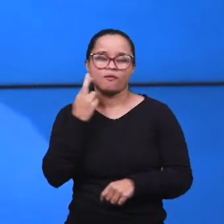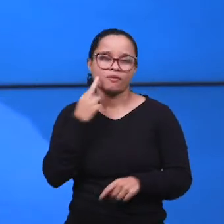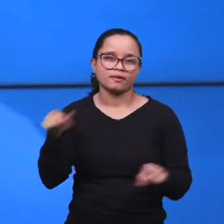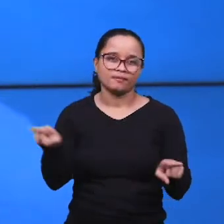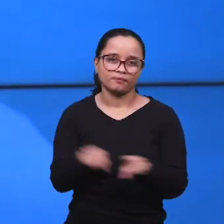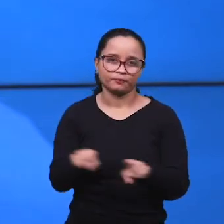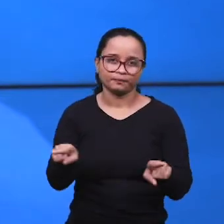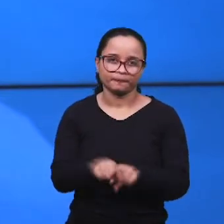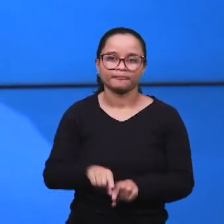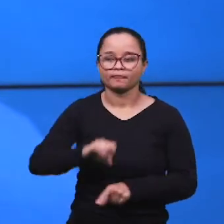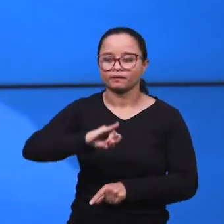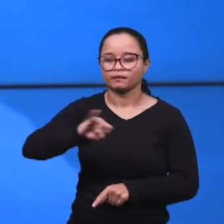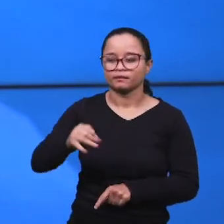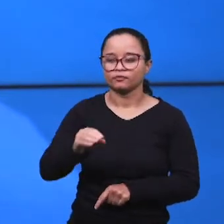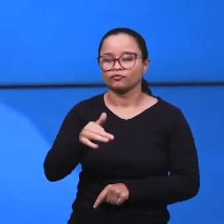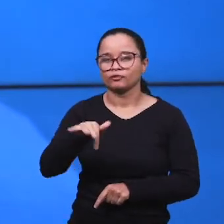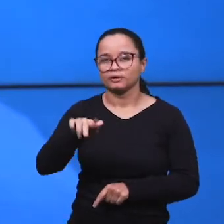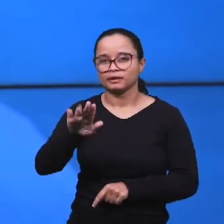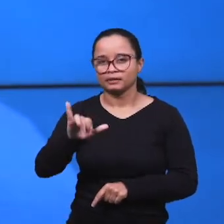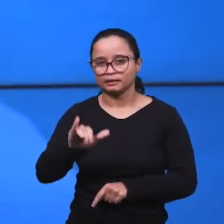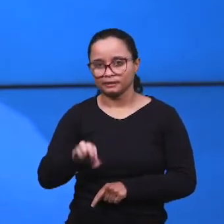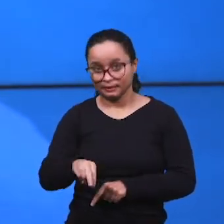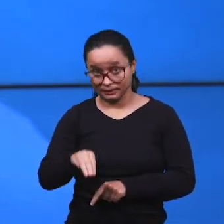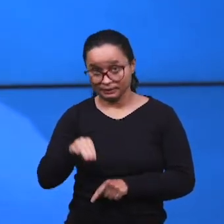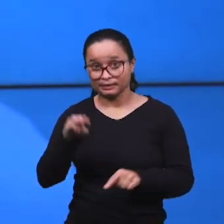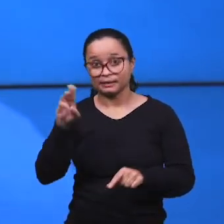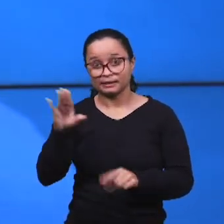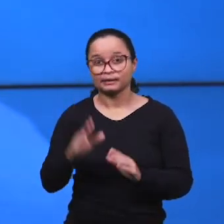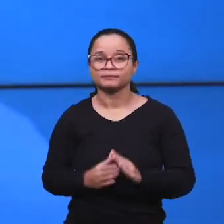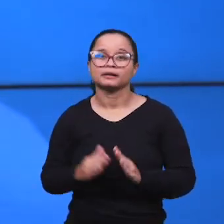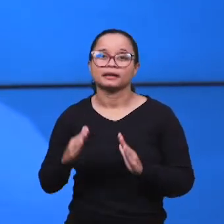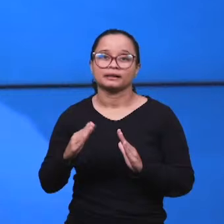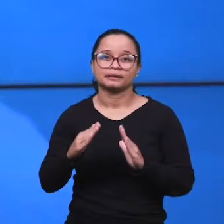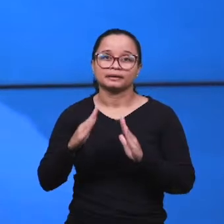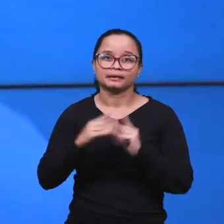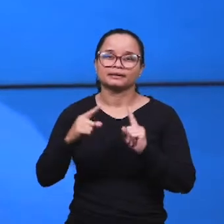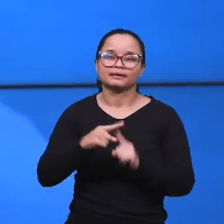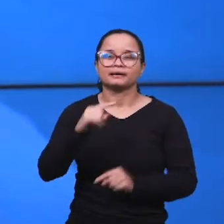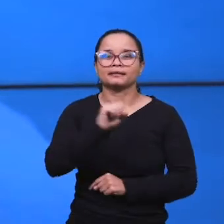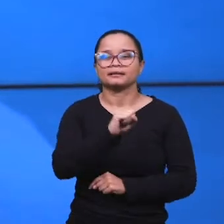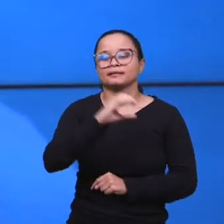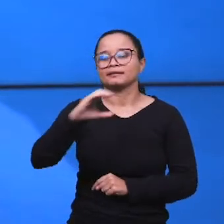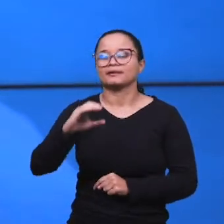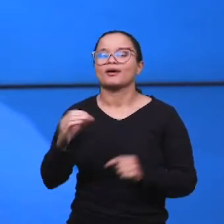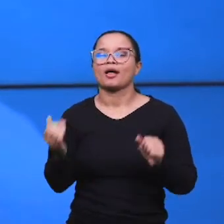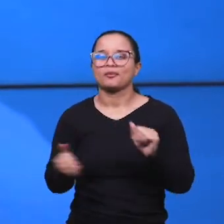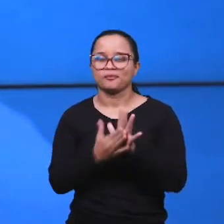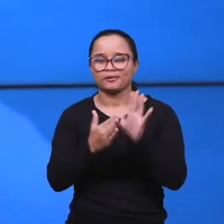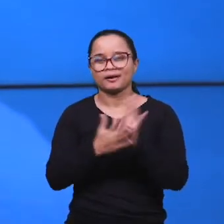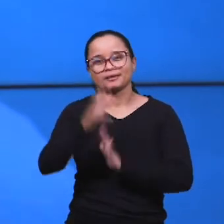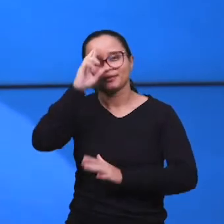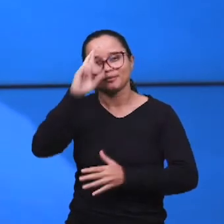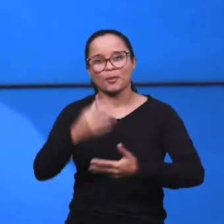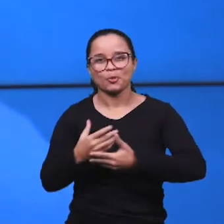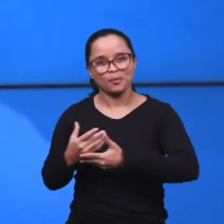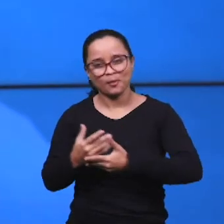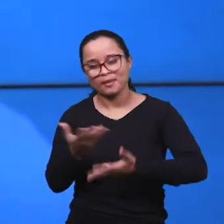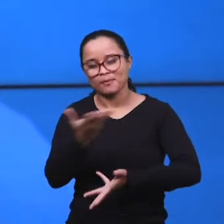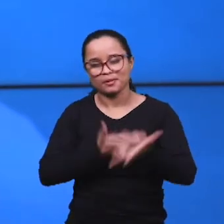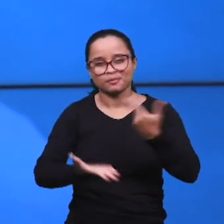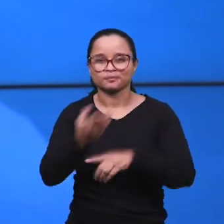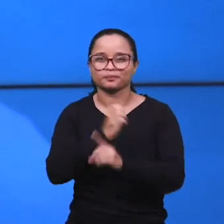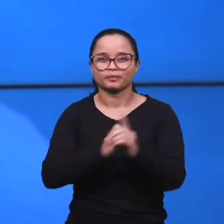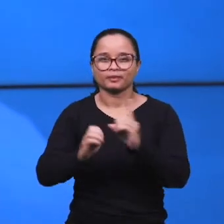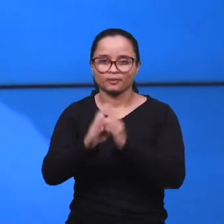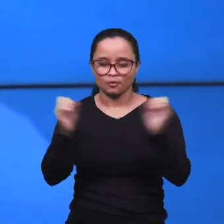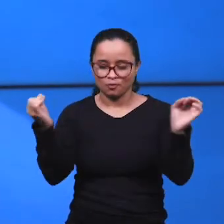e também o Joaquim, lá de Santa Catarina, Igreja de São José. Louvado seja o Senhor pelos nossos bebês que participam da Escola